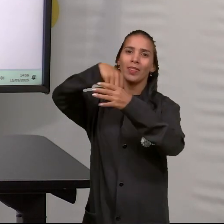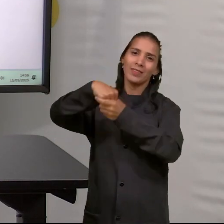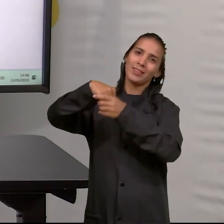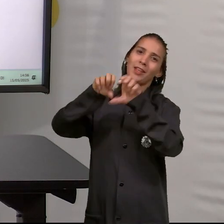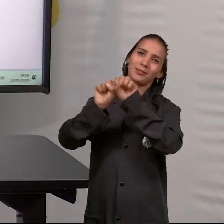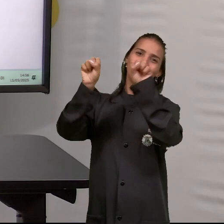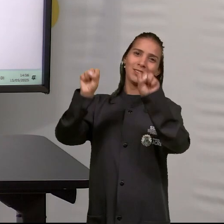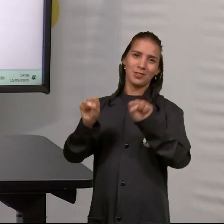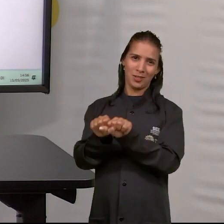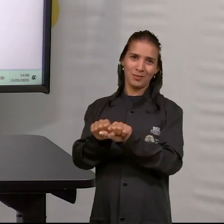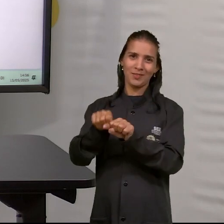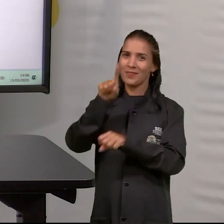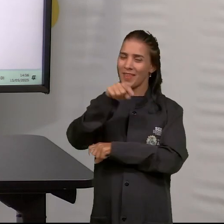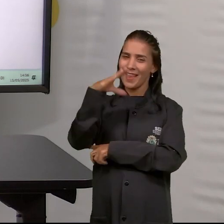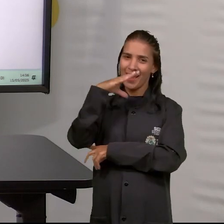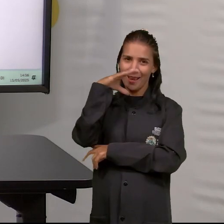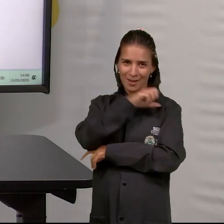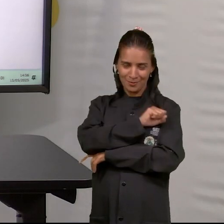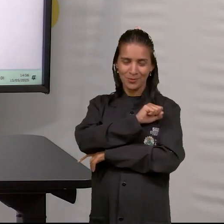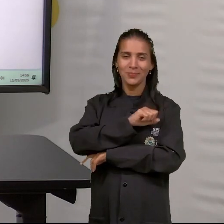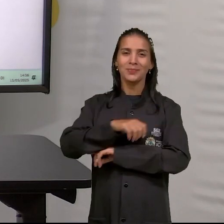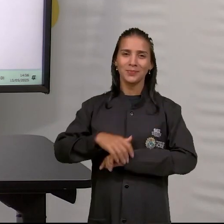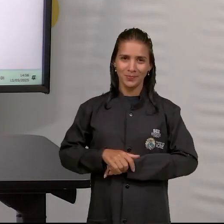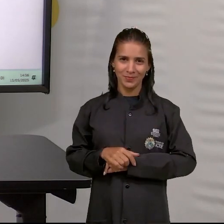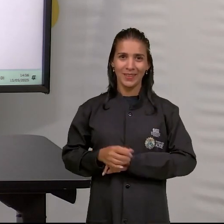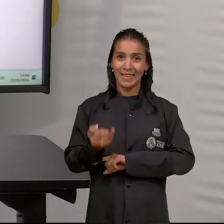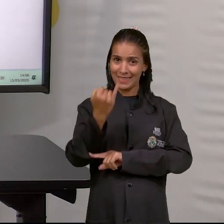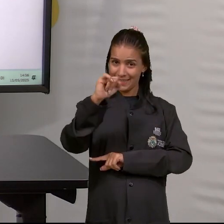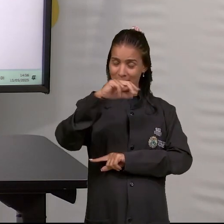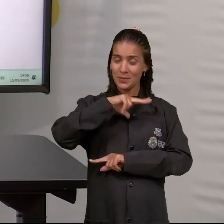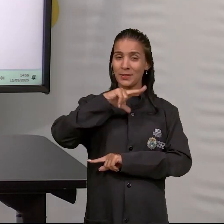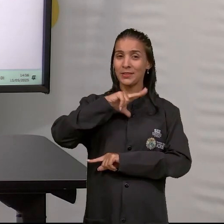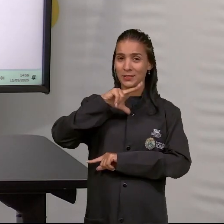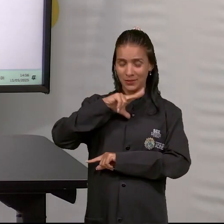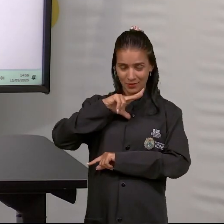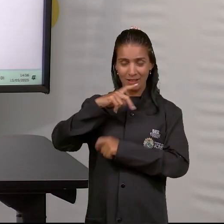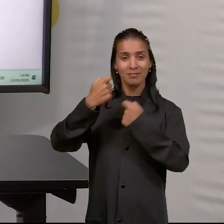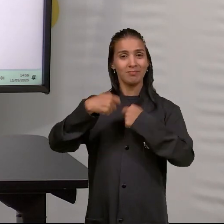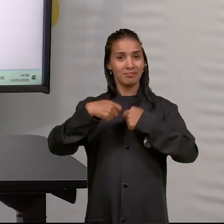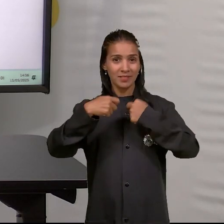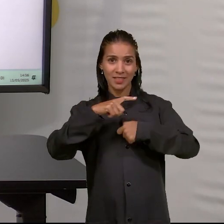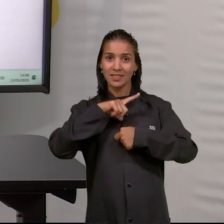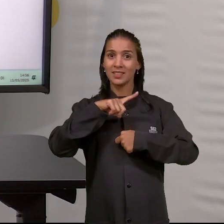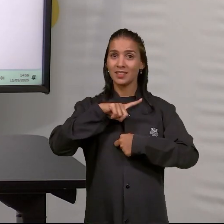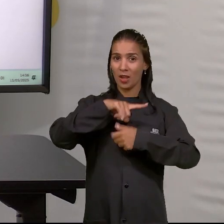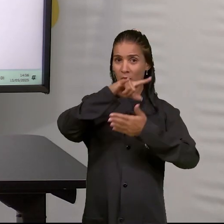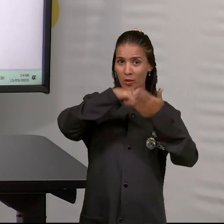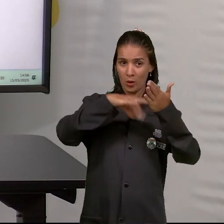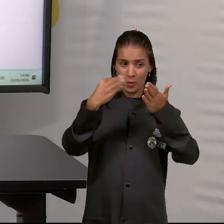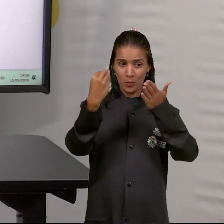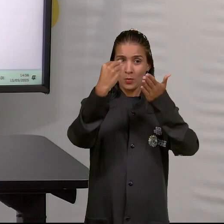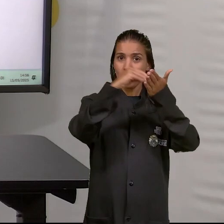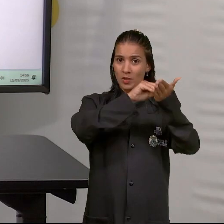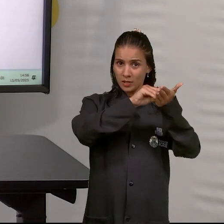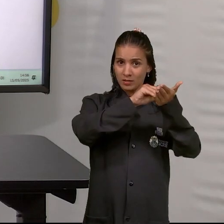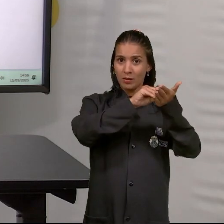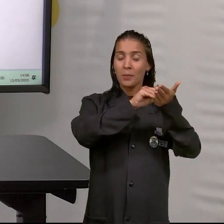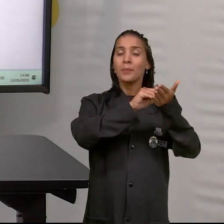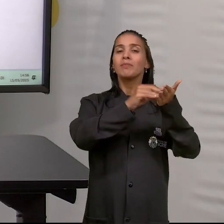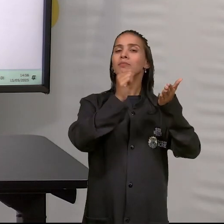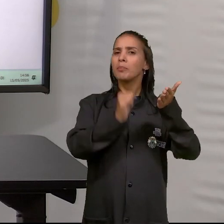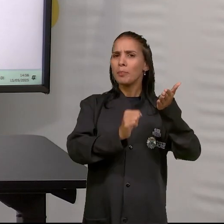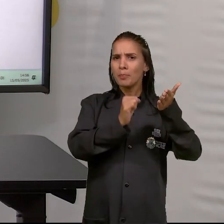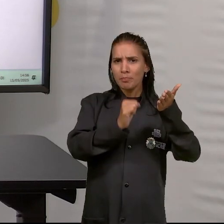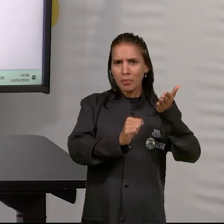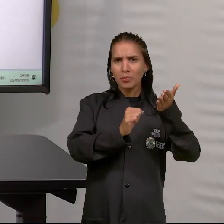forma automática. Se o seu particular precisa ter colocar um documento naquele processo, ele mesmo faz lá de onde ele estiver, no